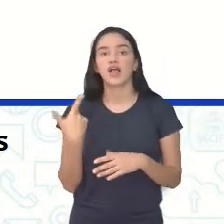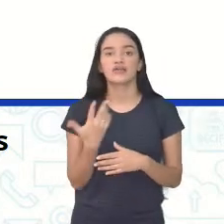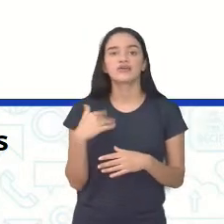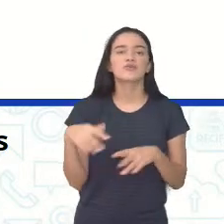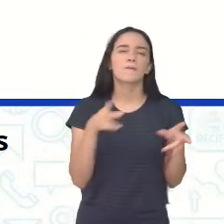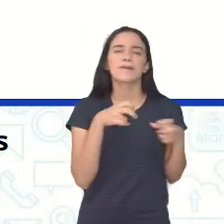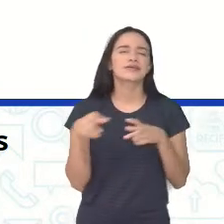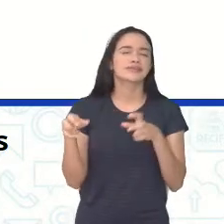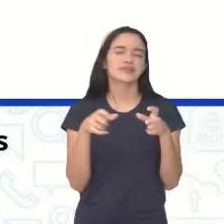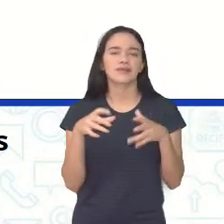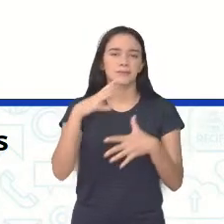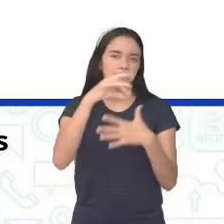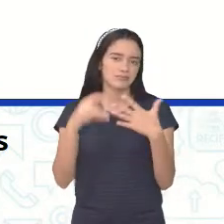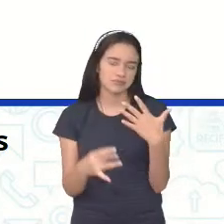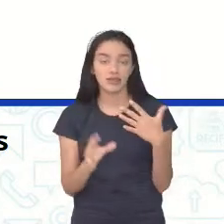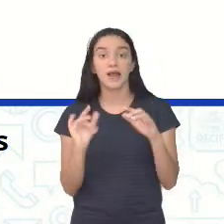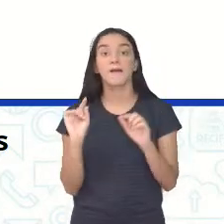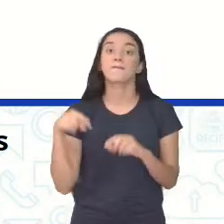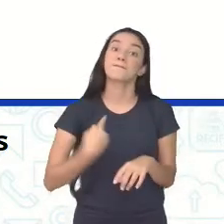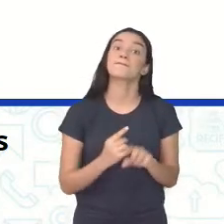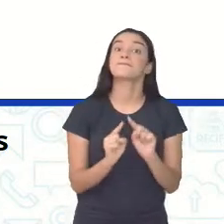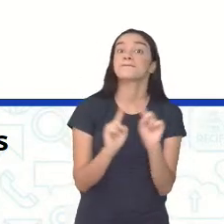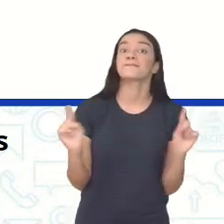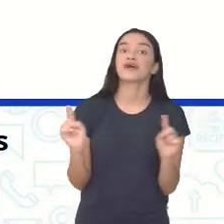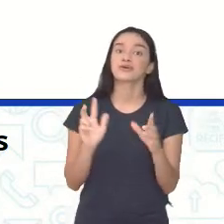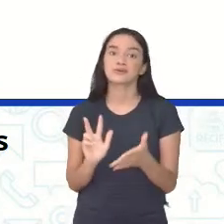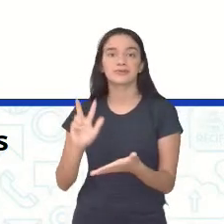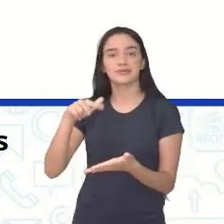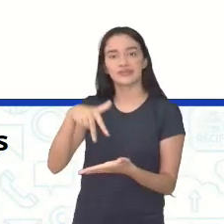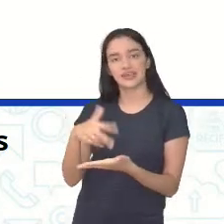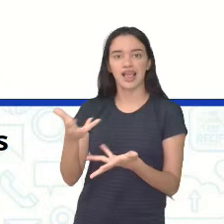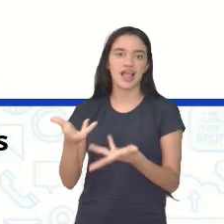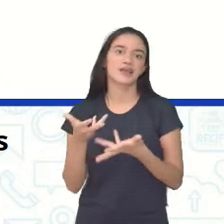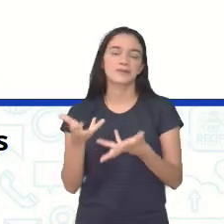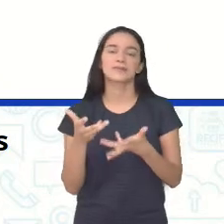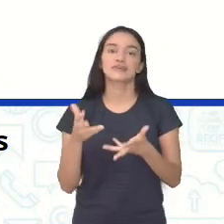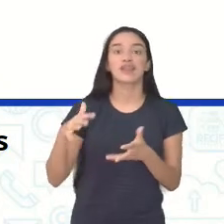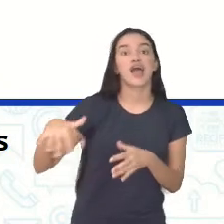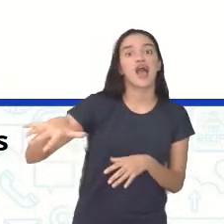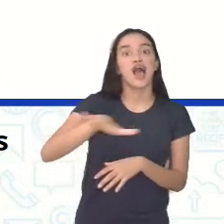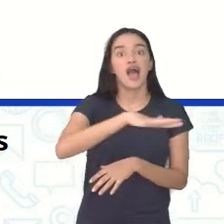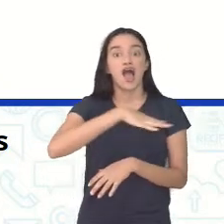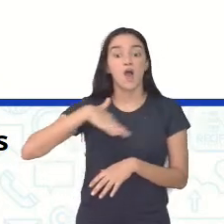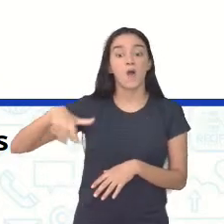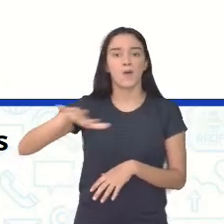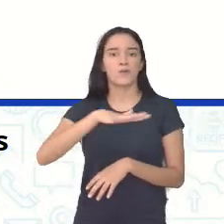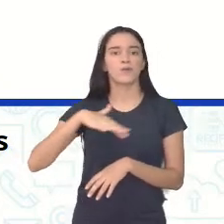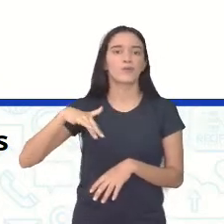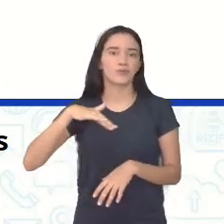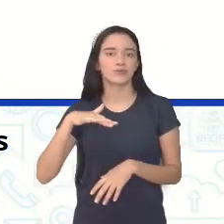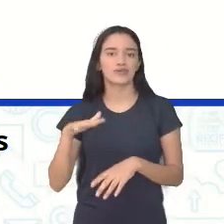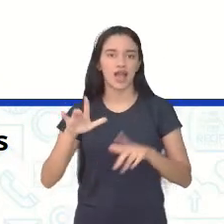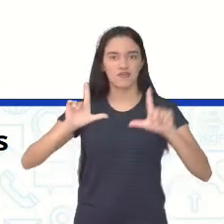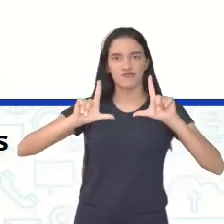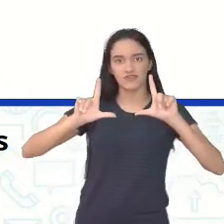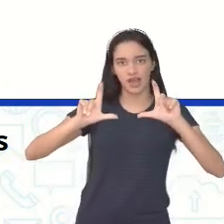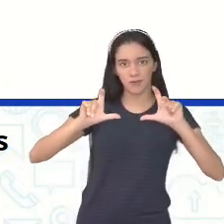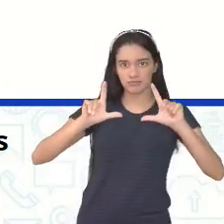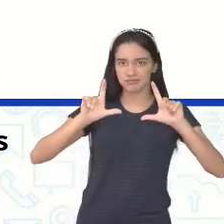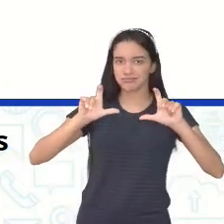Bom dia, bom dia. Bom dia, Gi. Bom dia a vocês aí. Bora lá para essa aula que tá